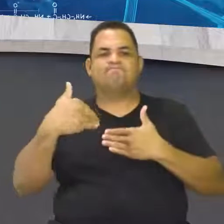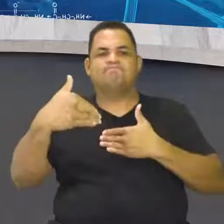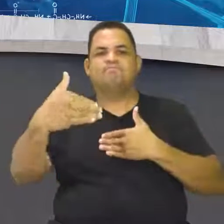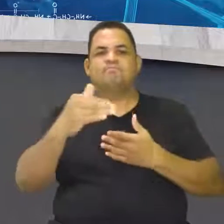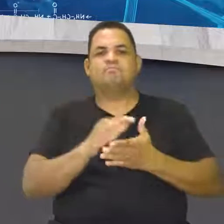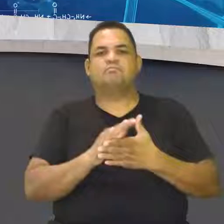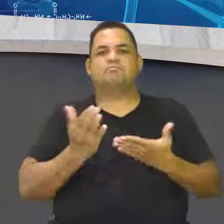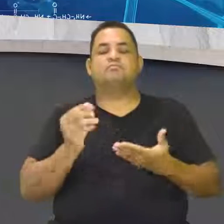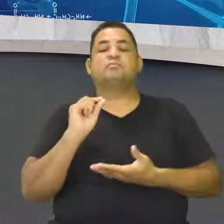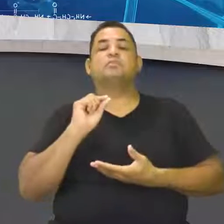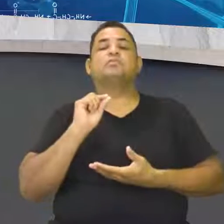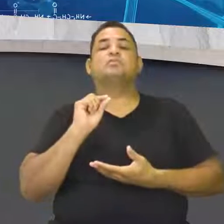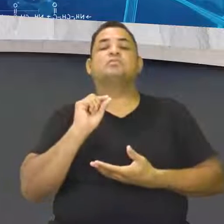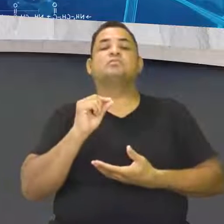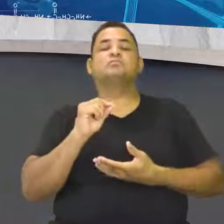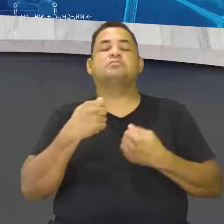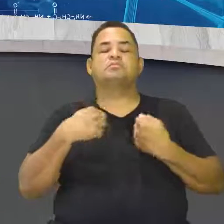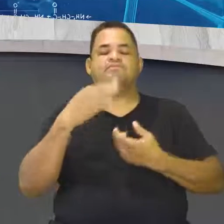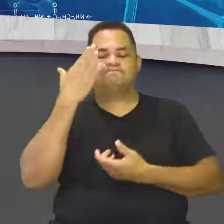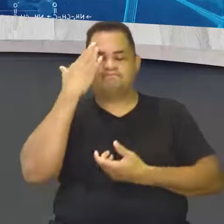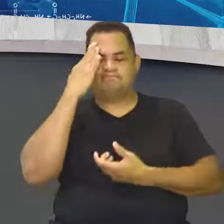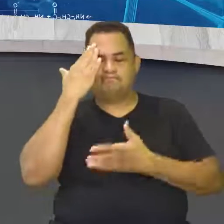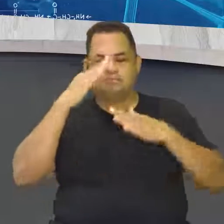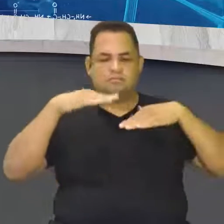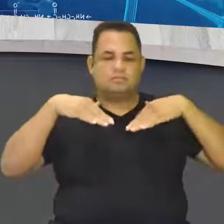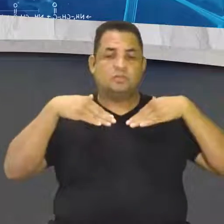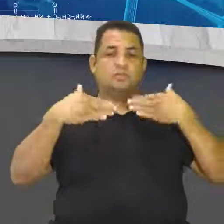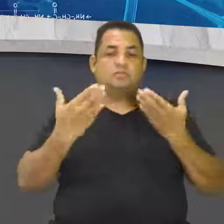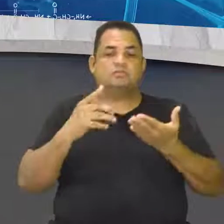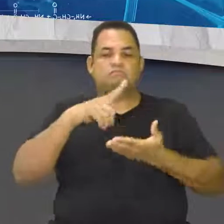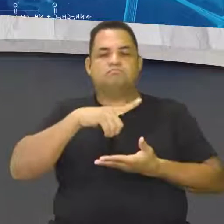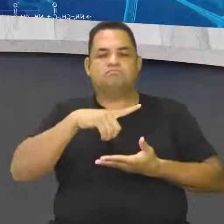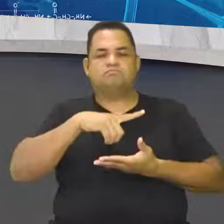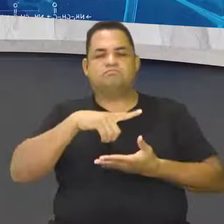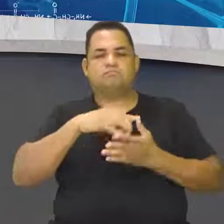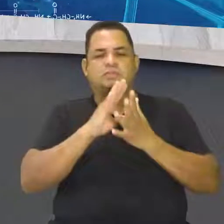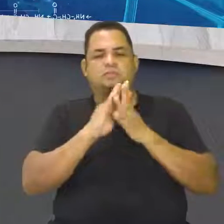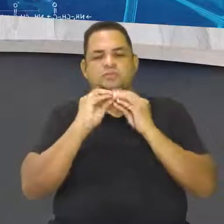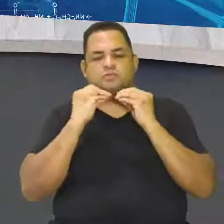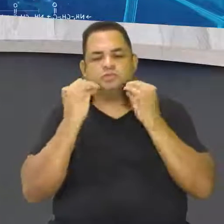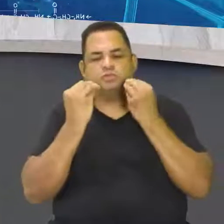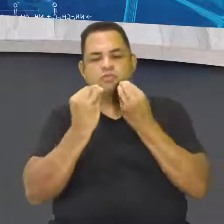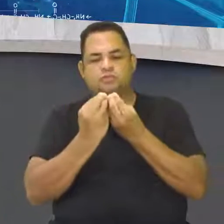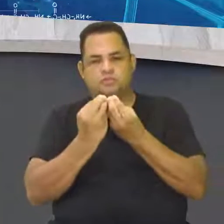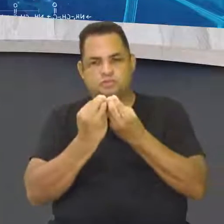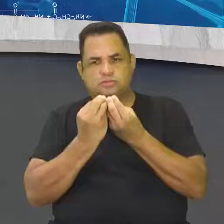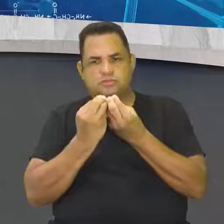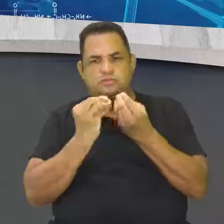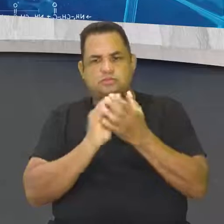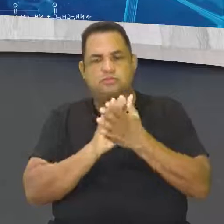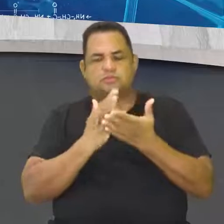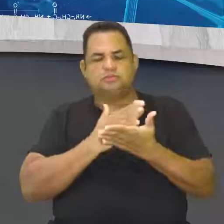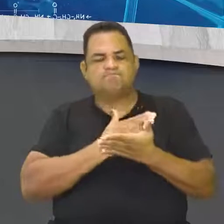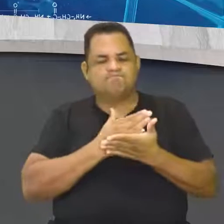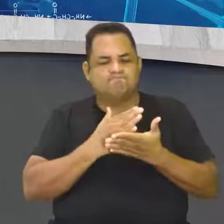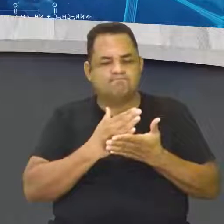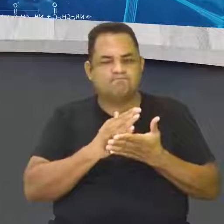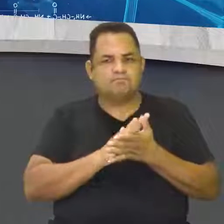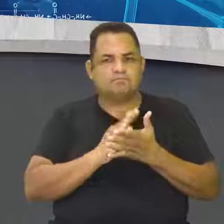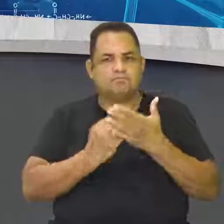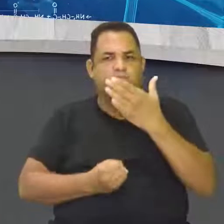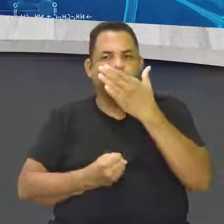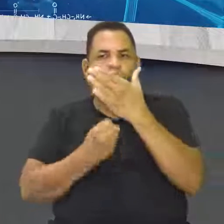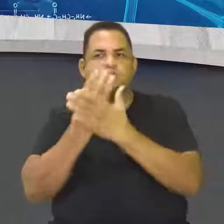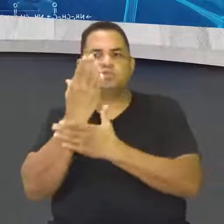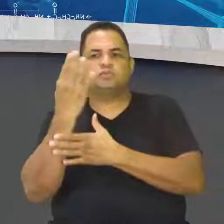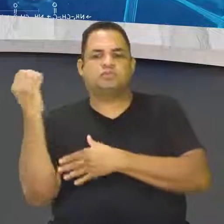E aí, o que que você tem que entender é isso. Quando a gente tiver substância ou substâncias de início que dão